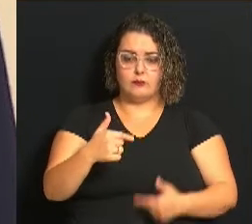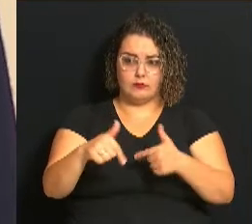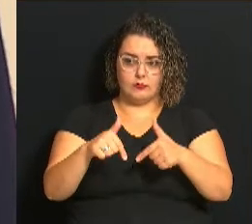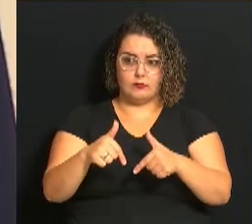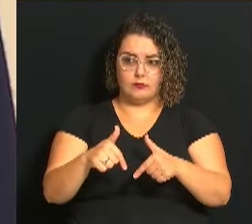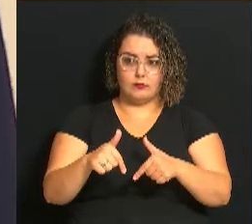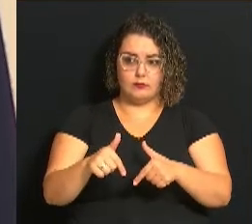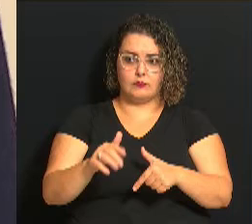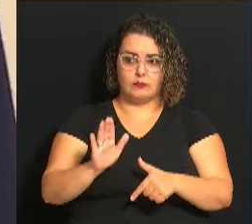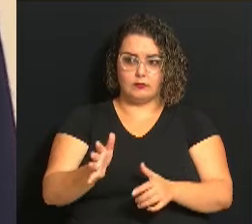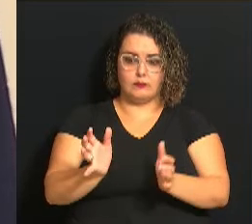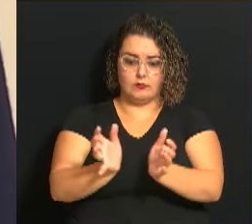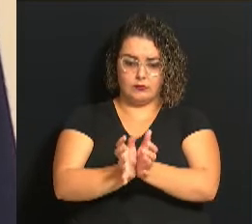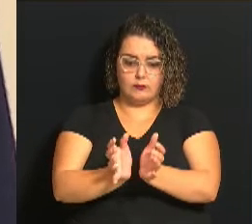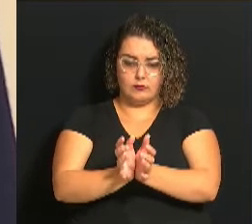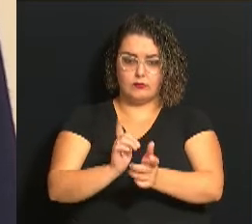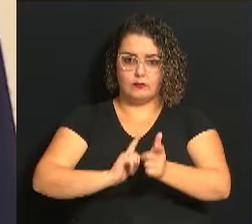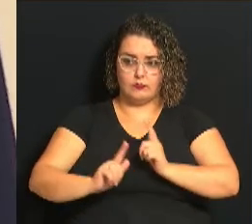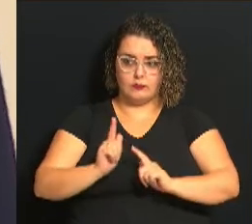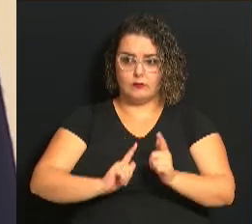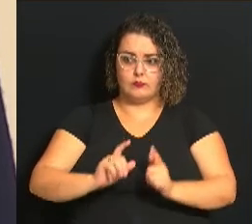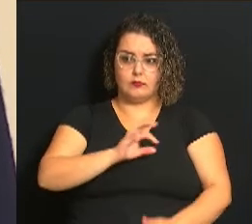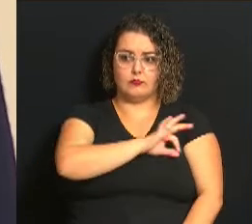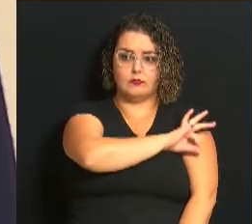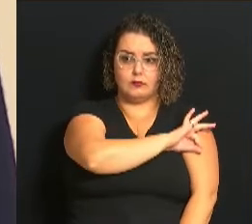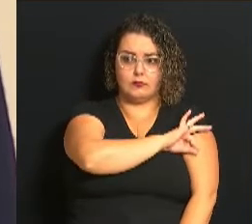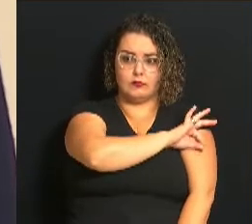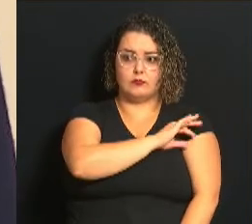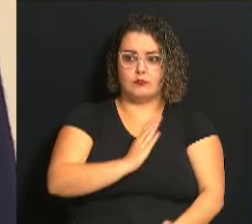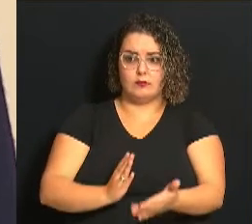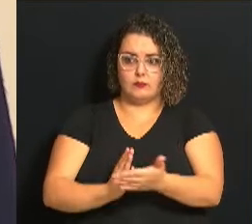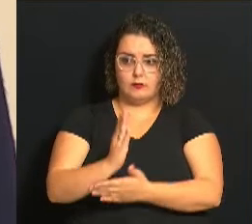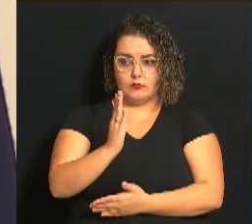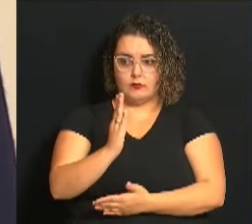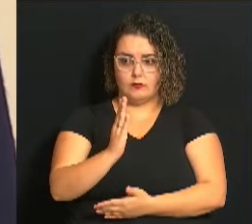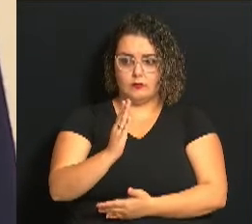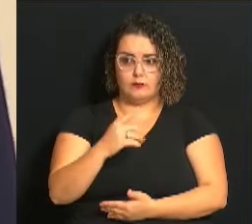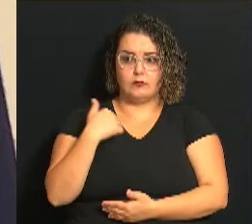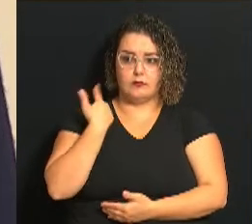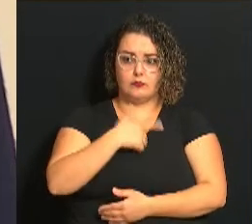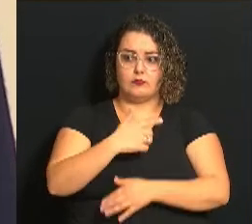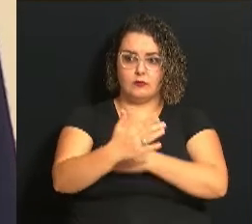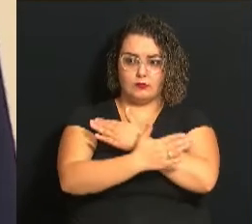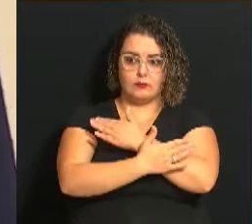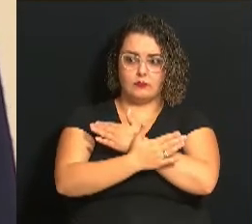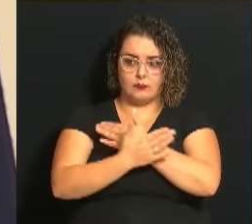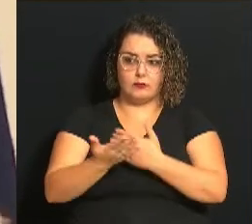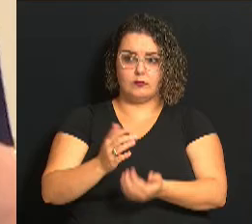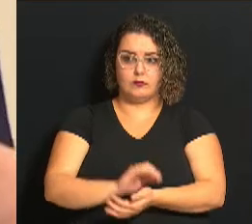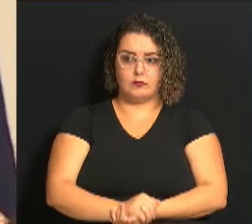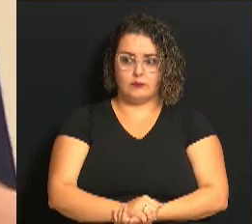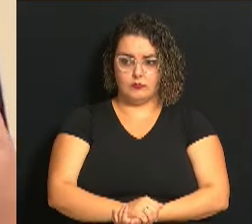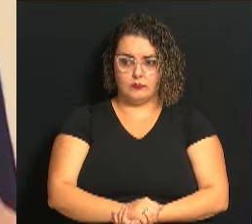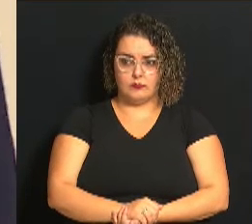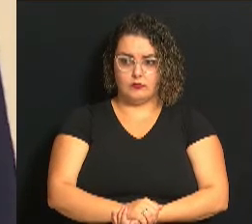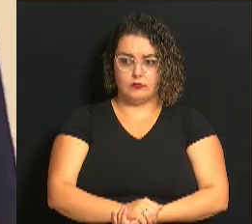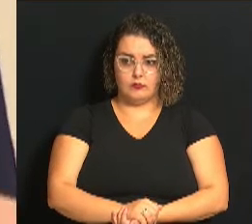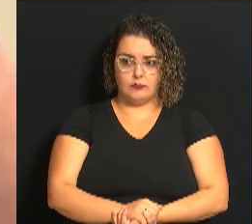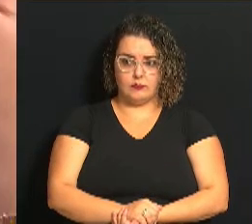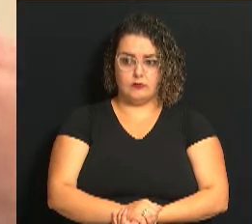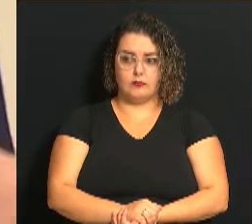comitê gestor da prefeitura a aprovação, justamente para nos ajudar na instituição desse fundo, desde montar